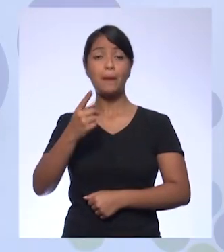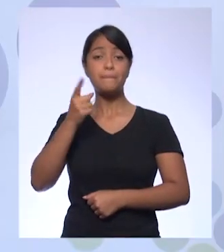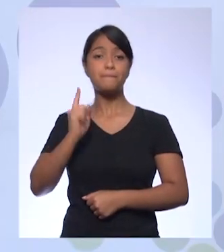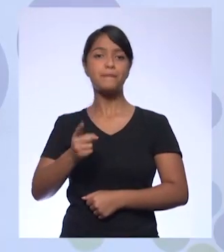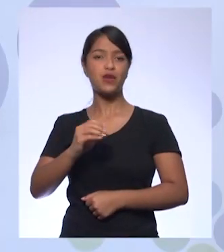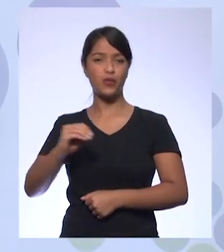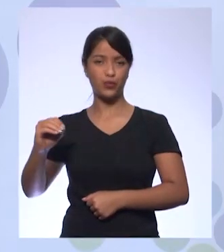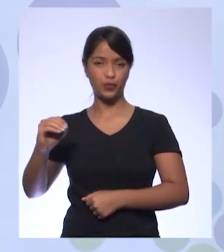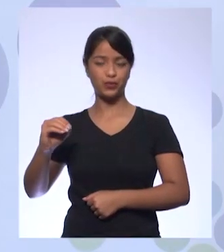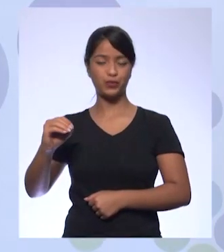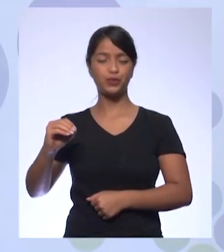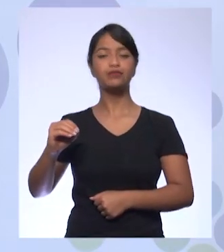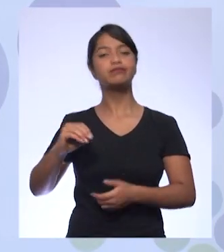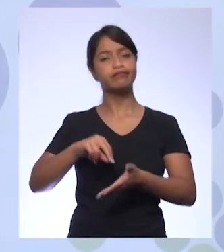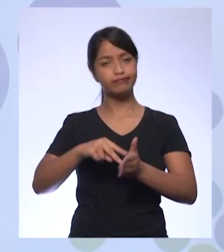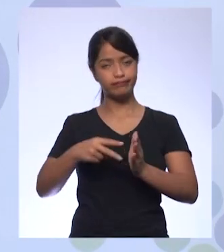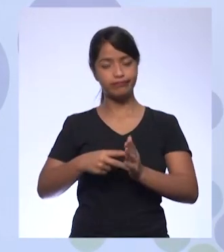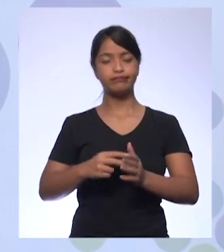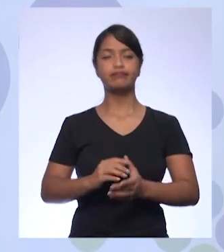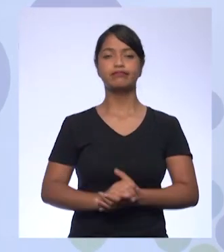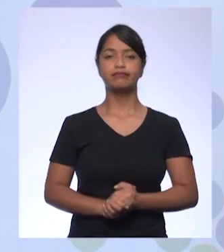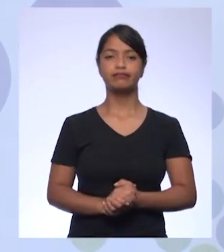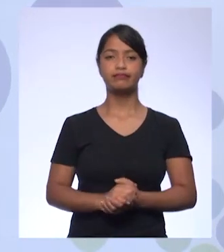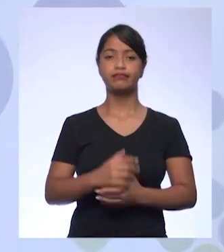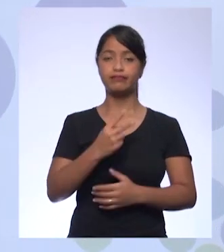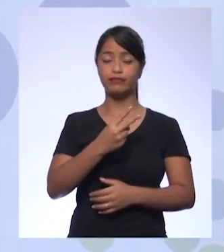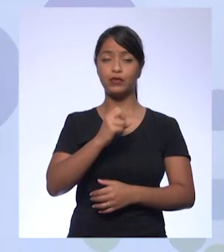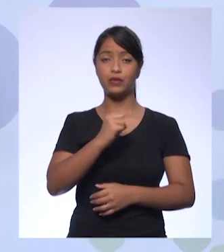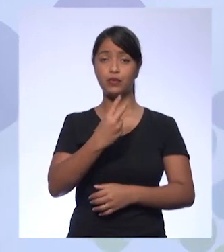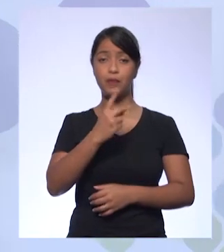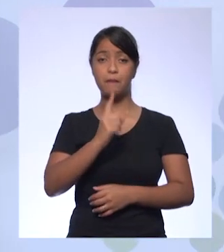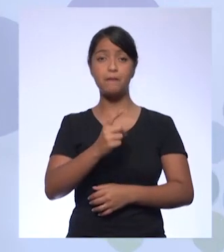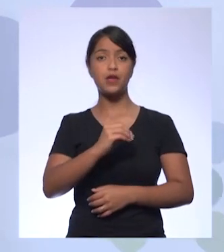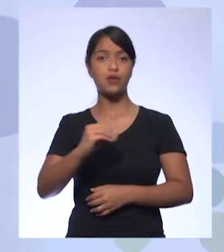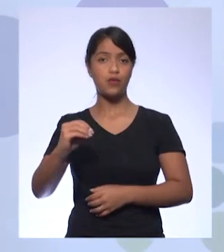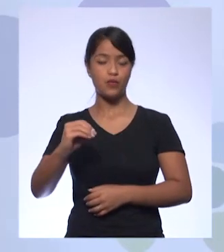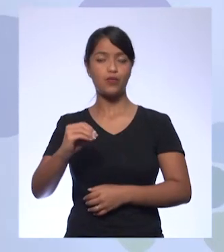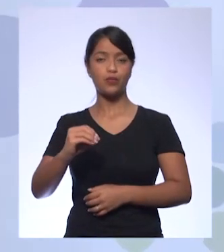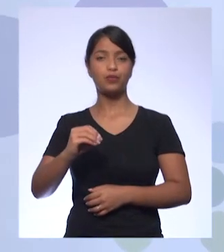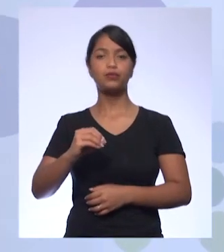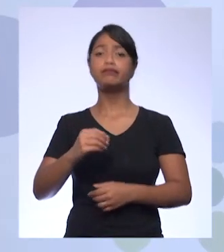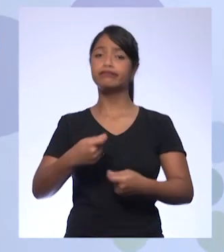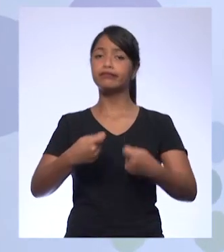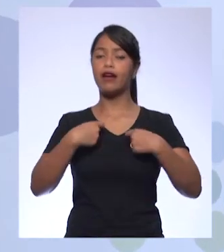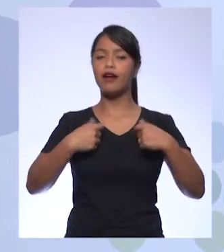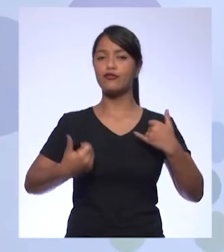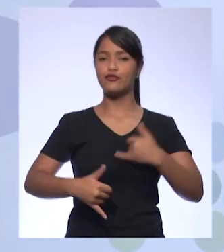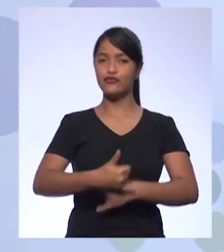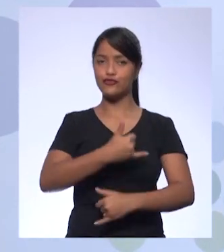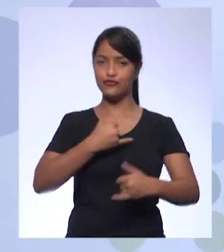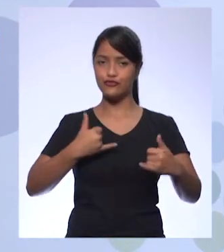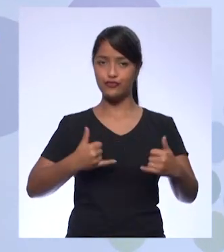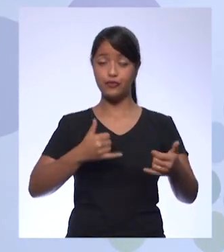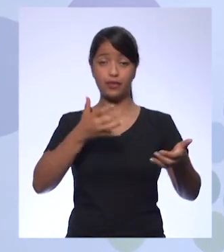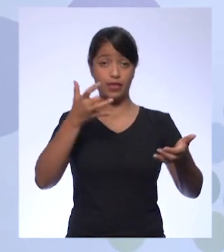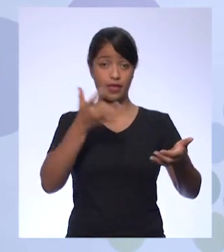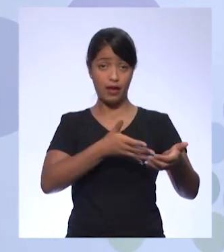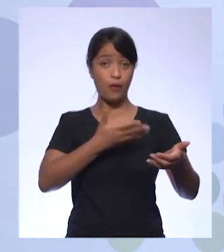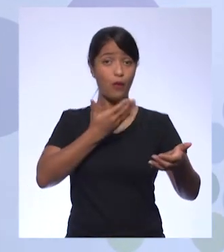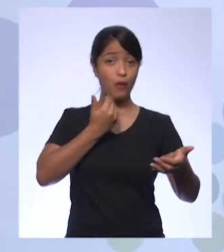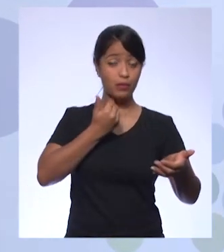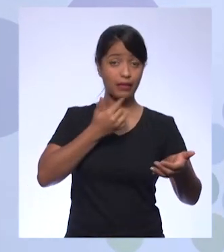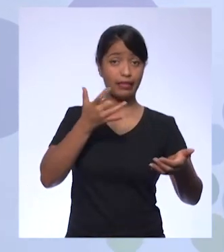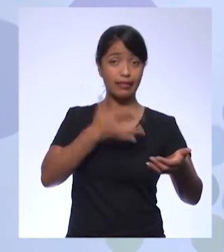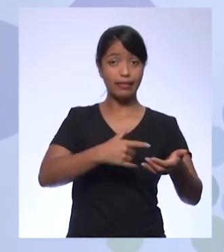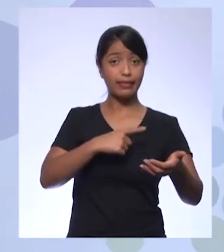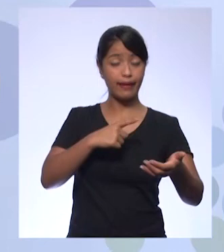na frente. 282 mil calorias, corresponde à energia. Energia que está naquele alimento e que, através